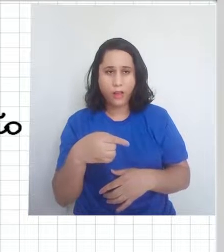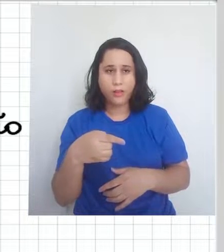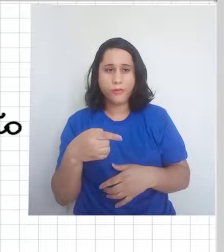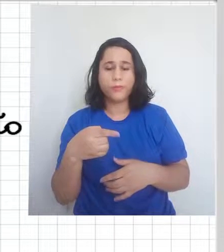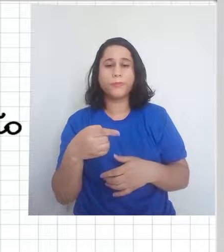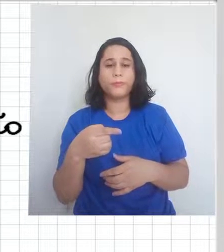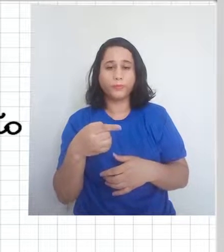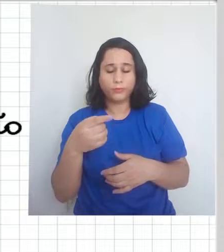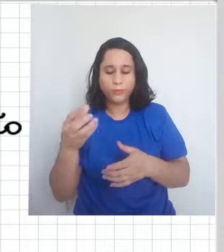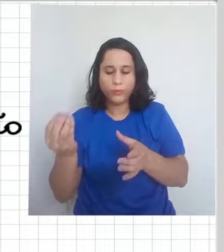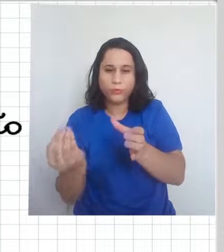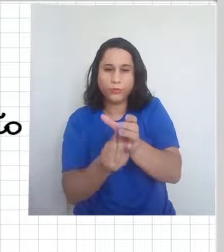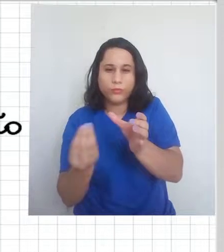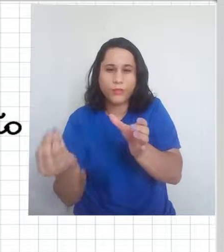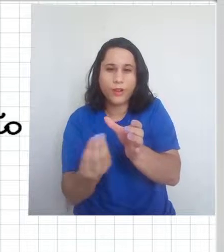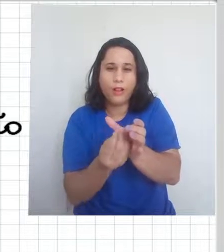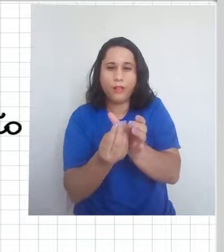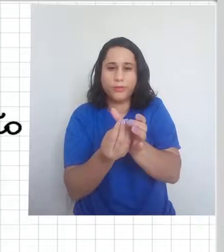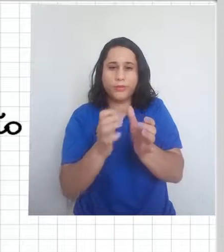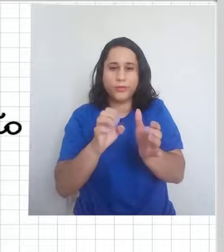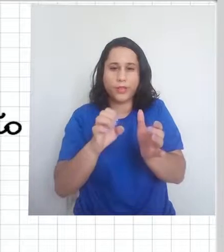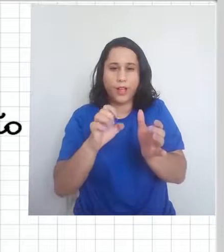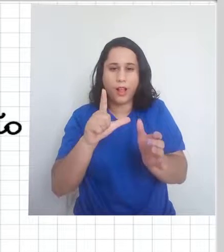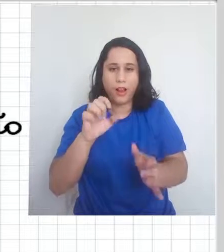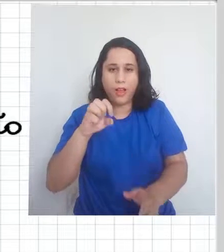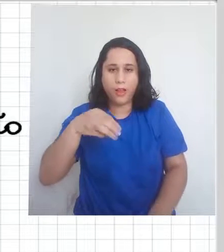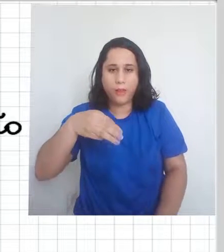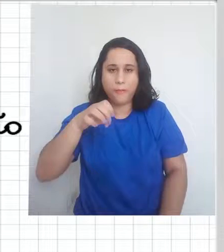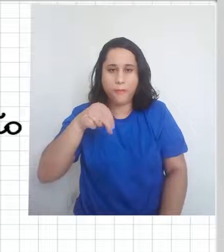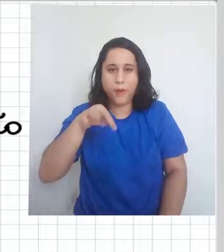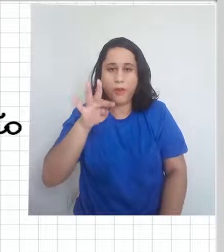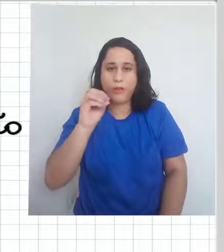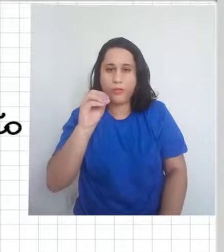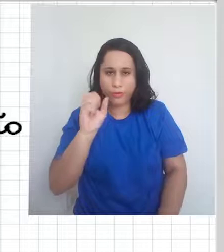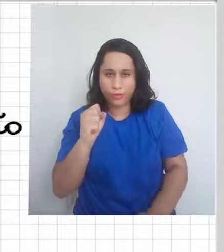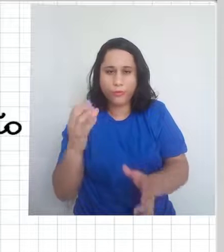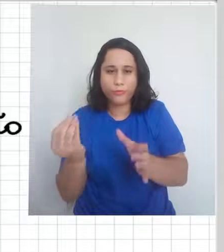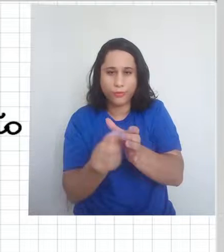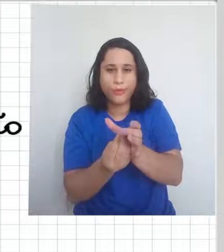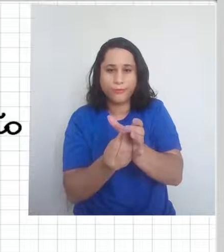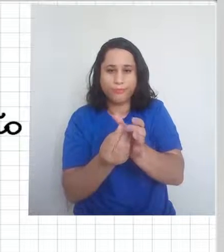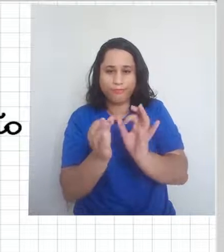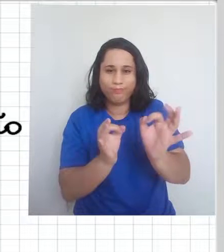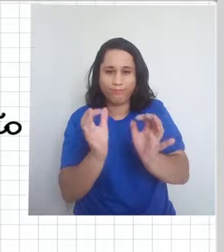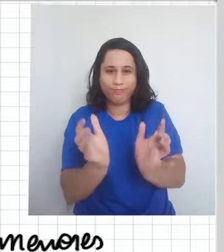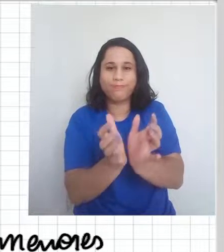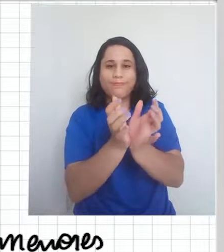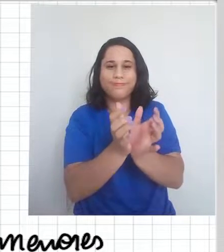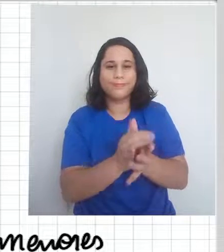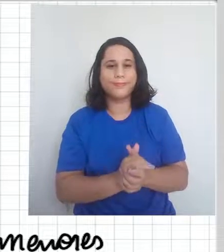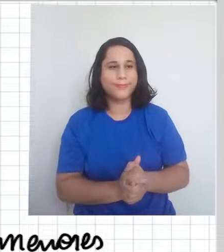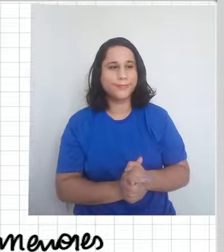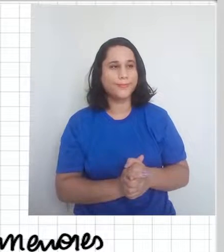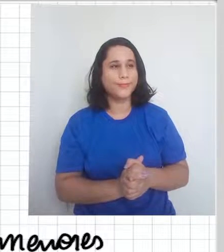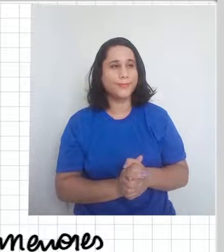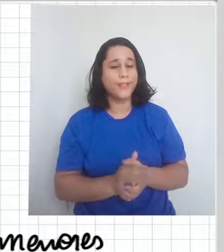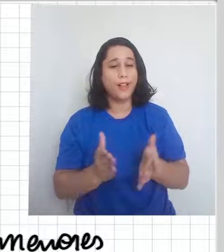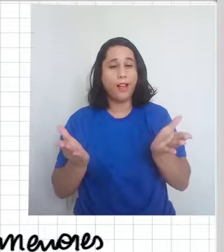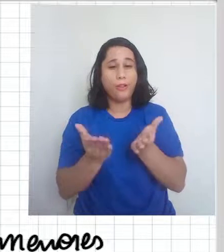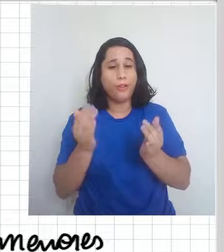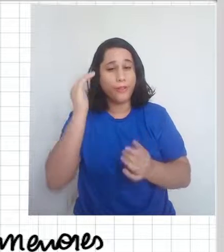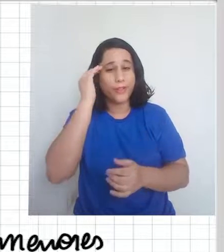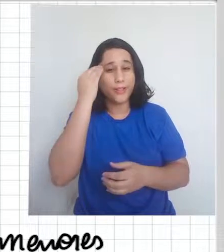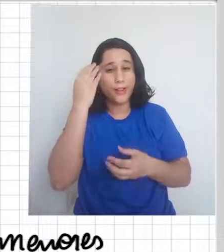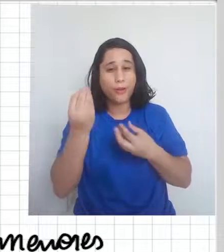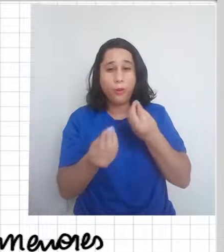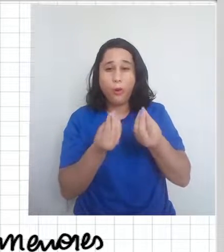o conjunto é uma reunião de elementos, tá bom? É um agrupamento de elementos. Agora vamos